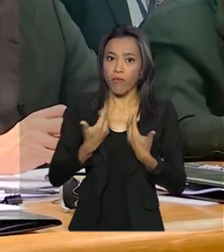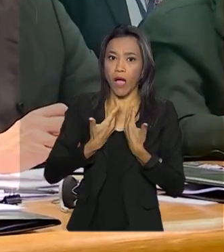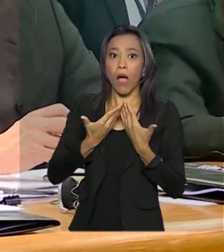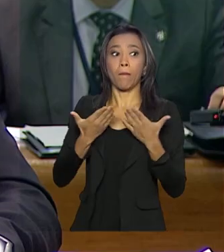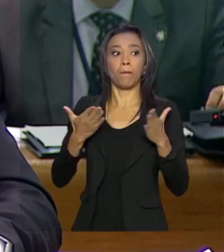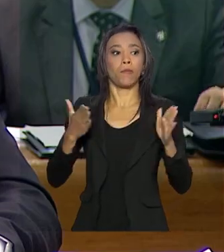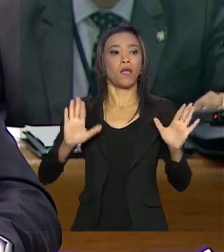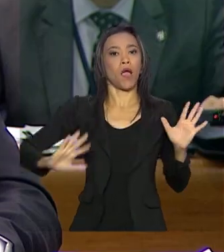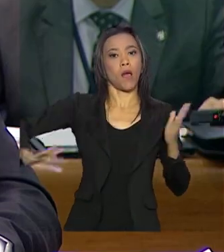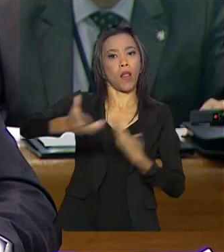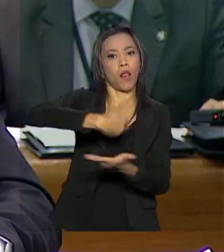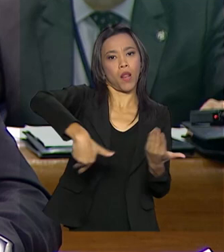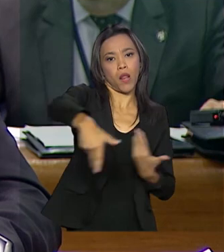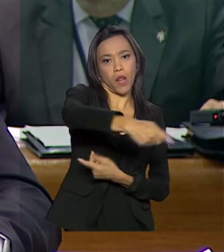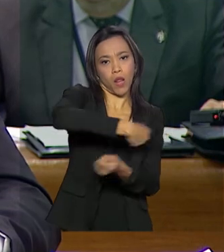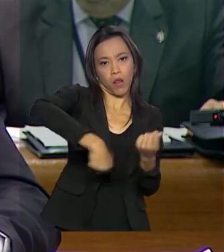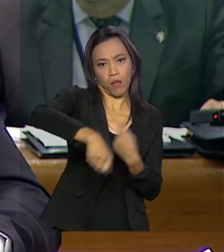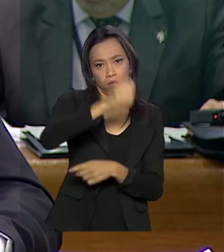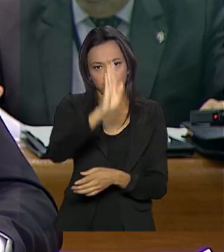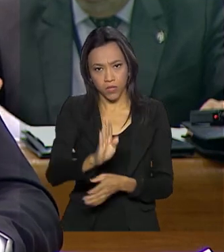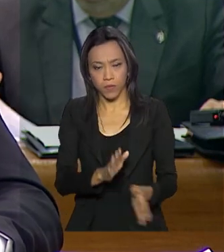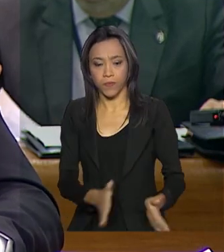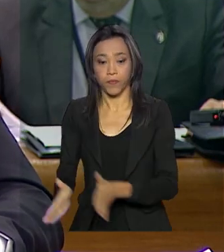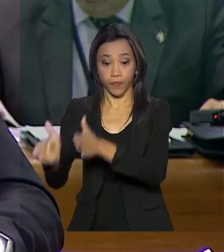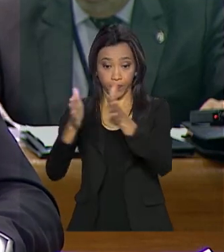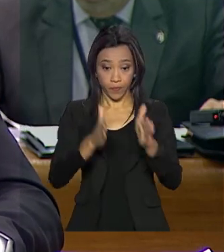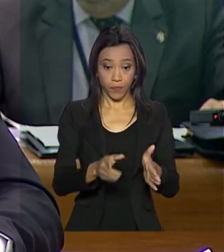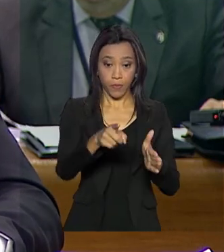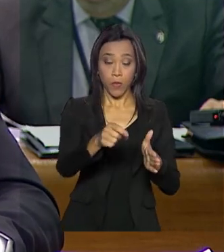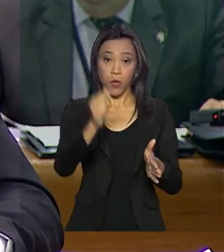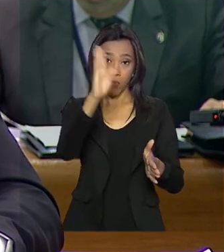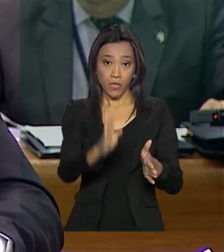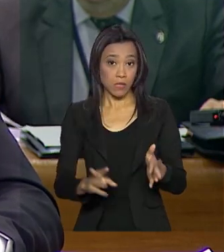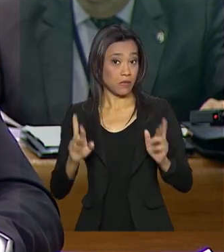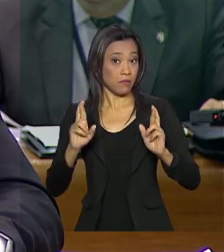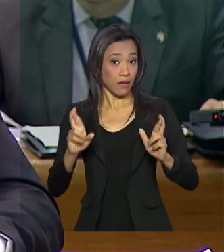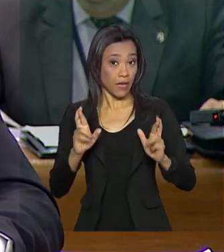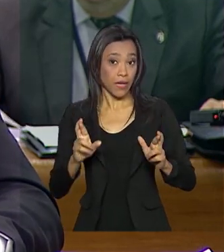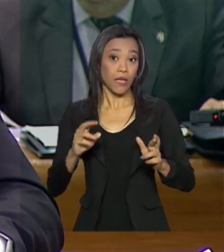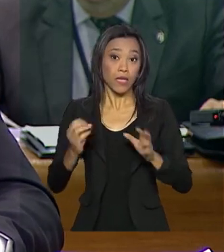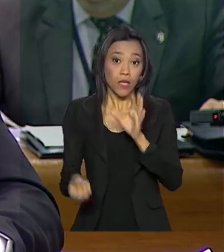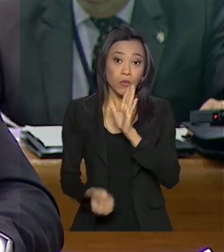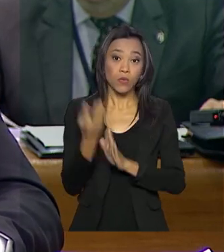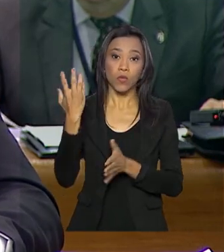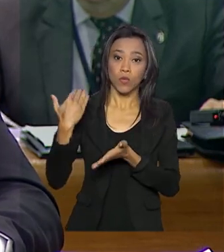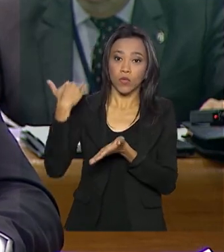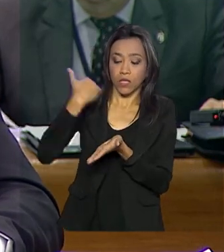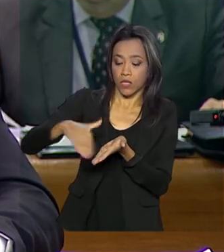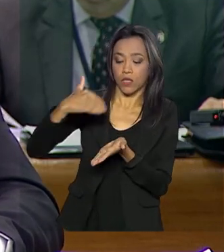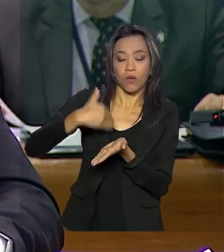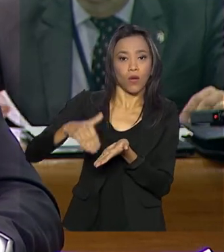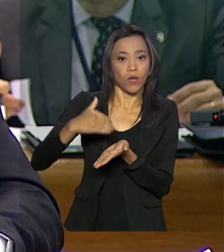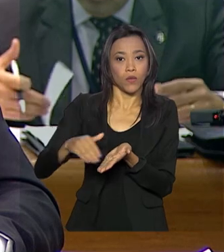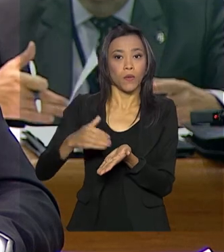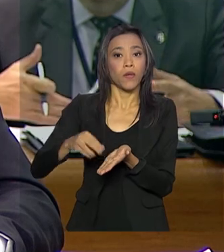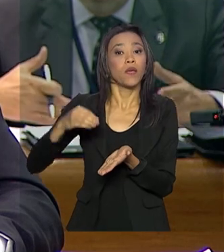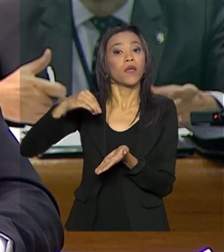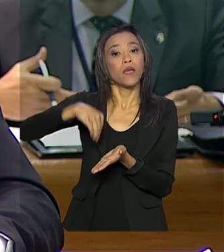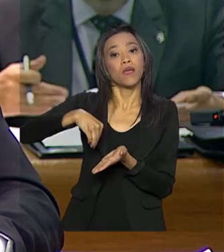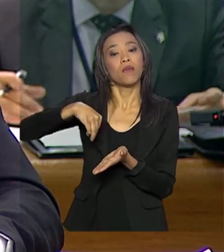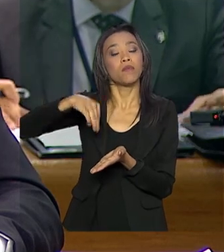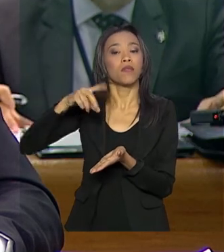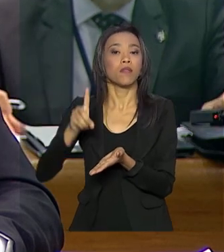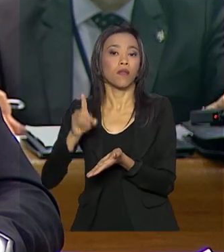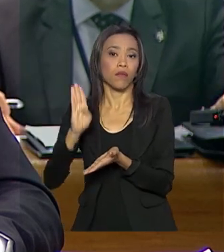país o brasil espera que a próxima entrada em operação do escritório regional do nbb para as américas